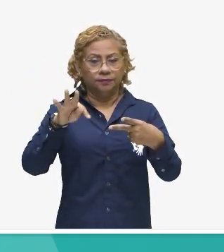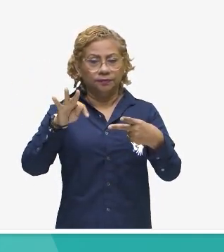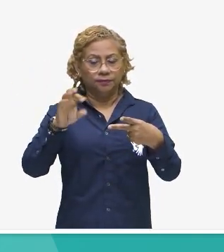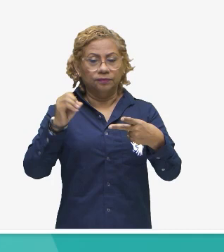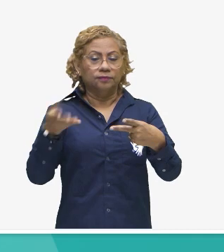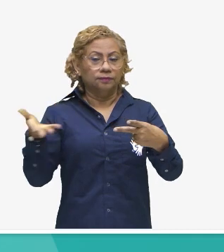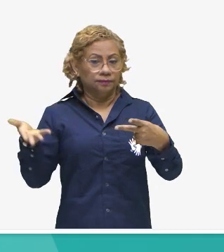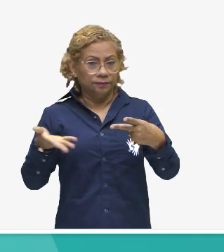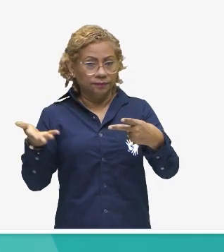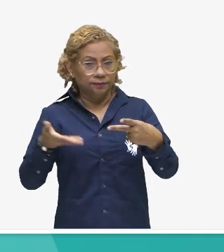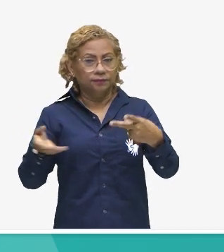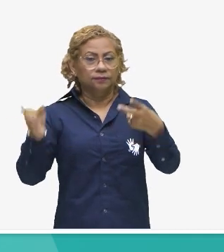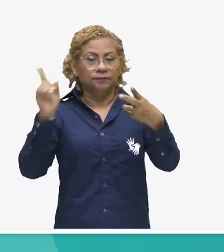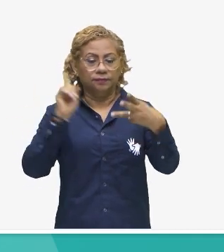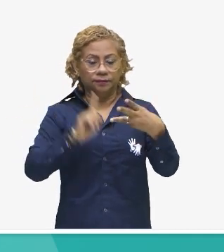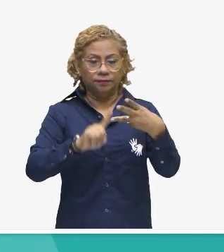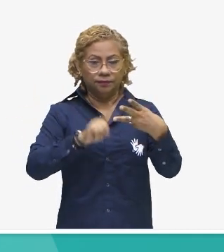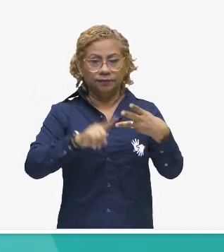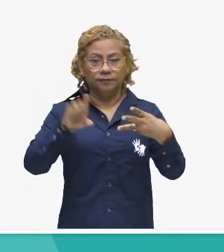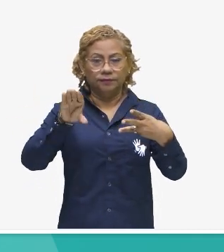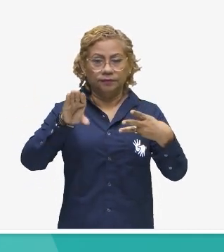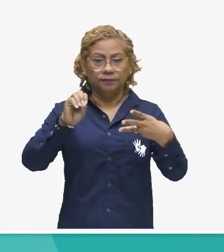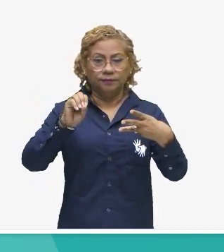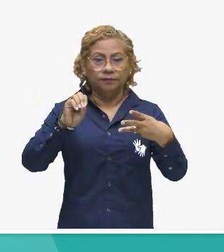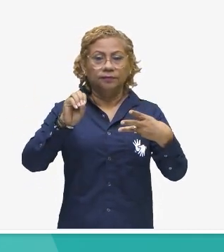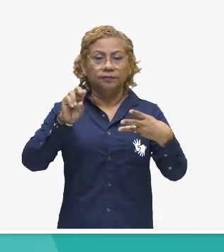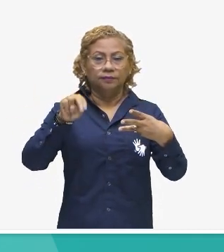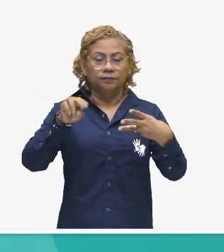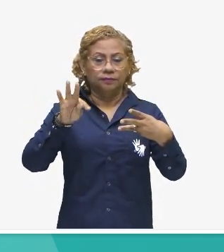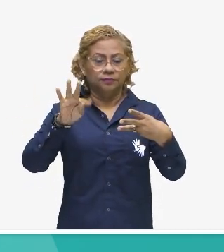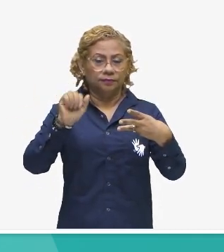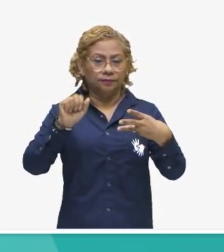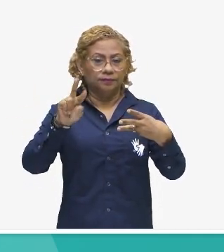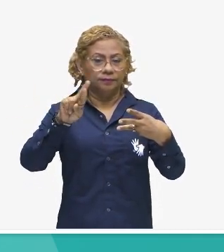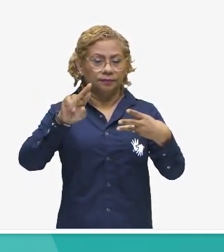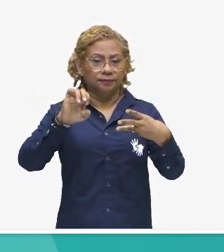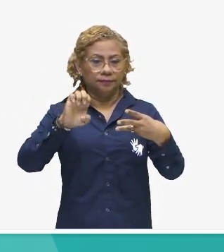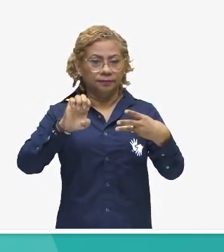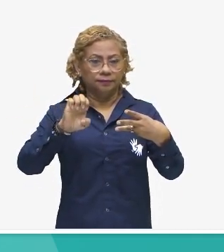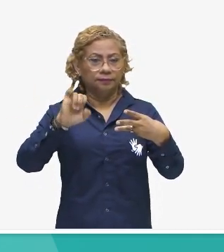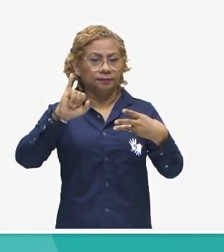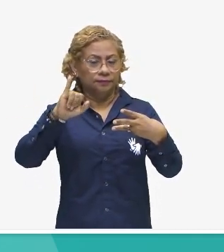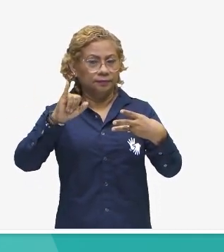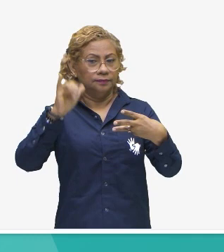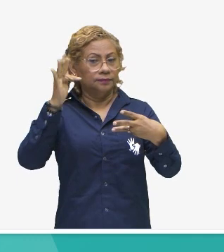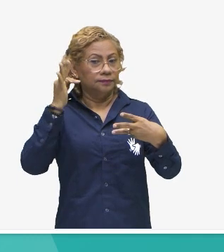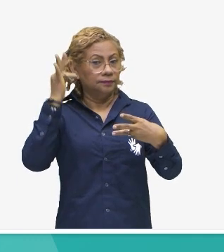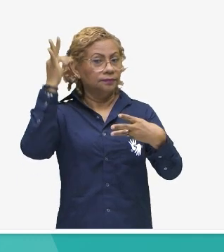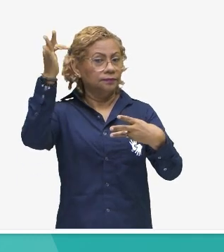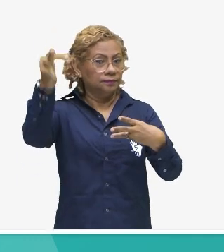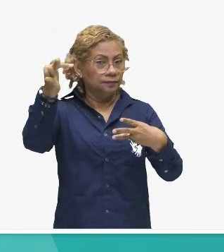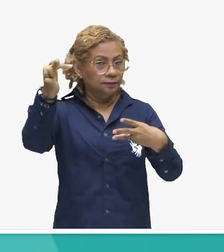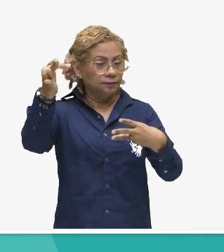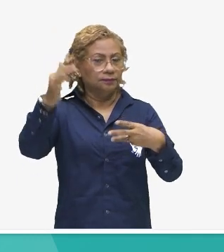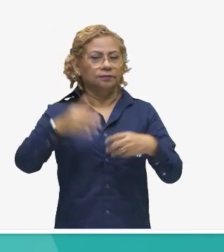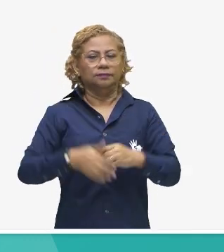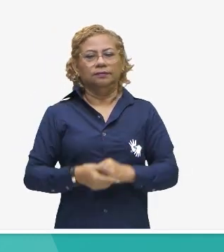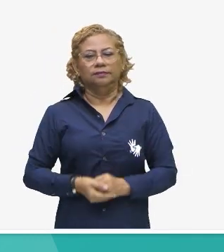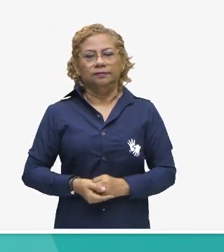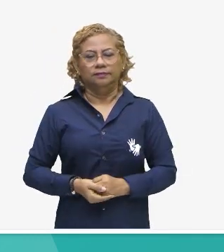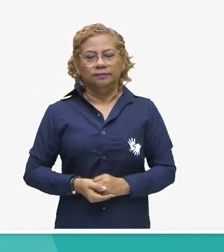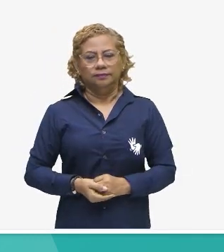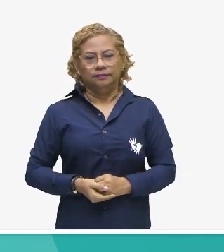nos 3 tempos, a situação do verbo contar, quando a